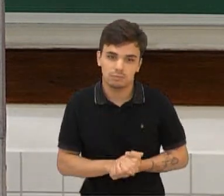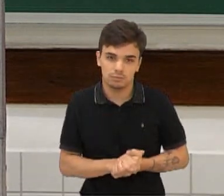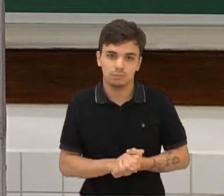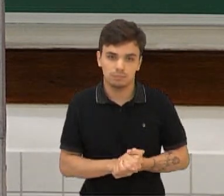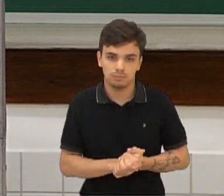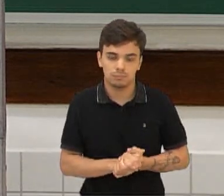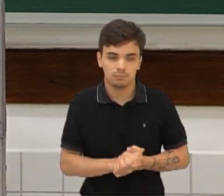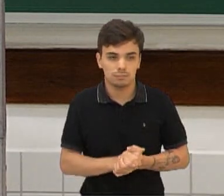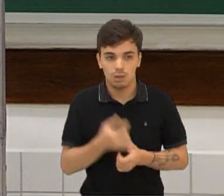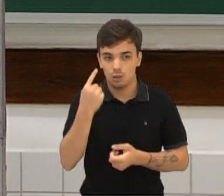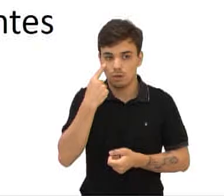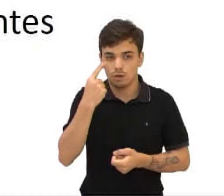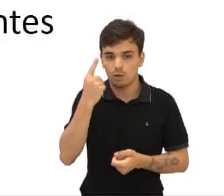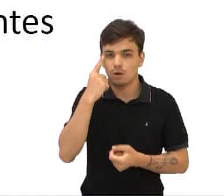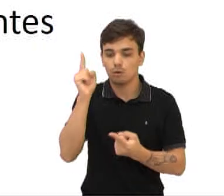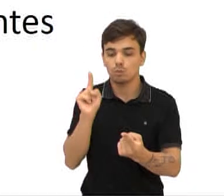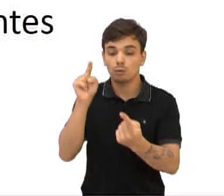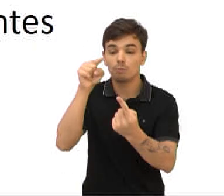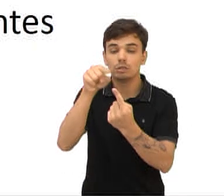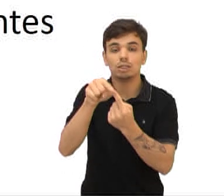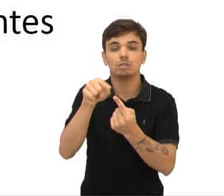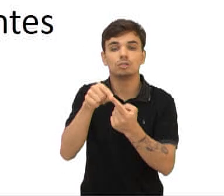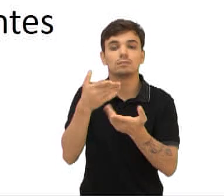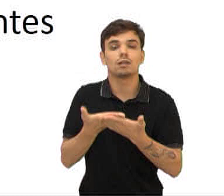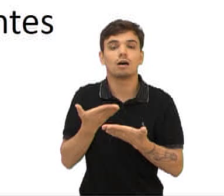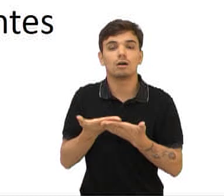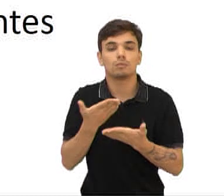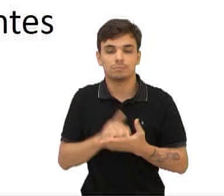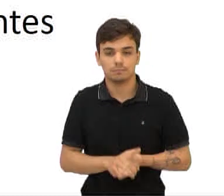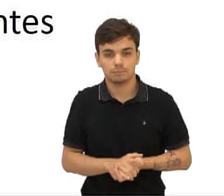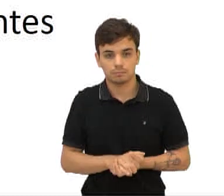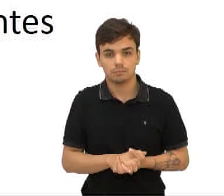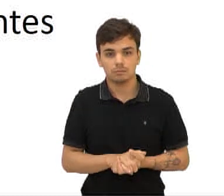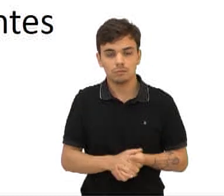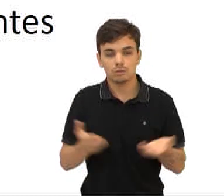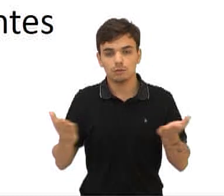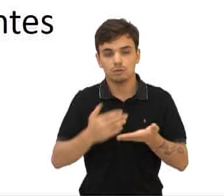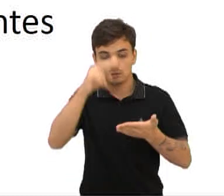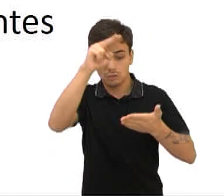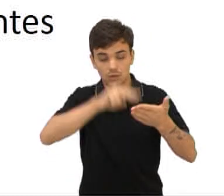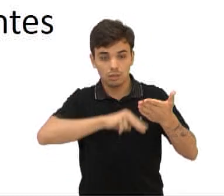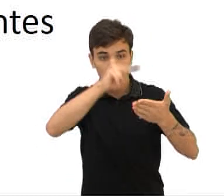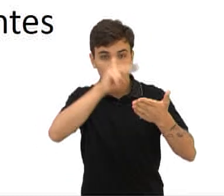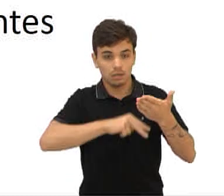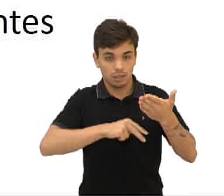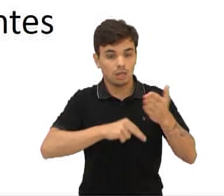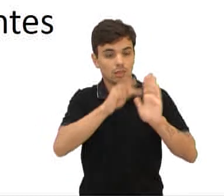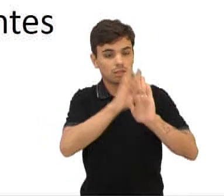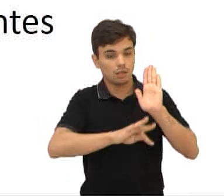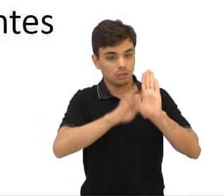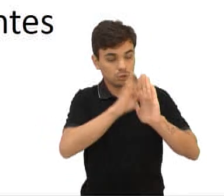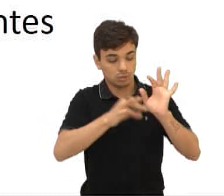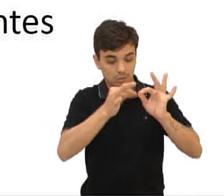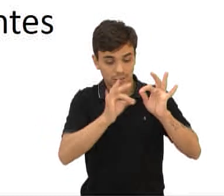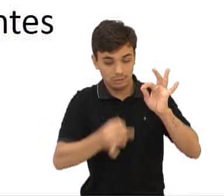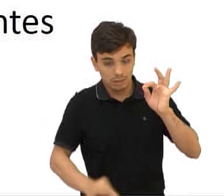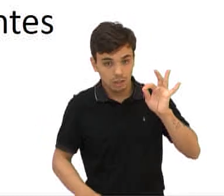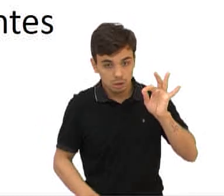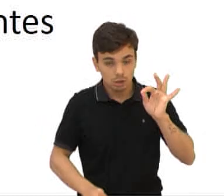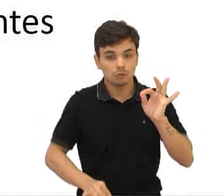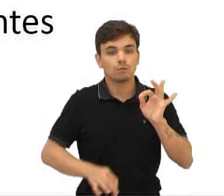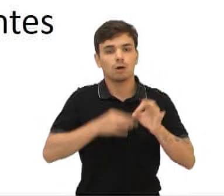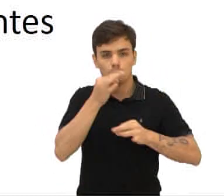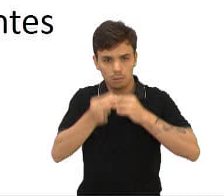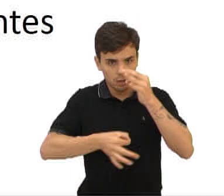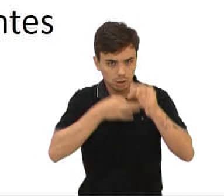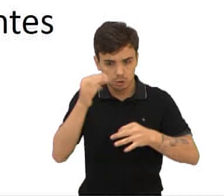Olha só, pessoal, os objetivos da nossa aula. Nós vamos ler texto dissertativo argumentativo